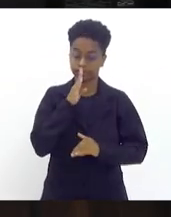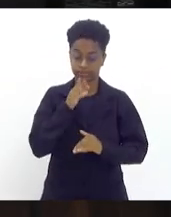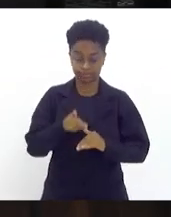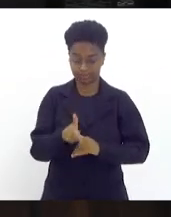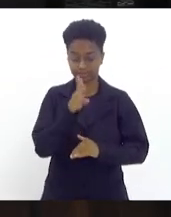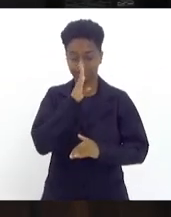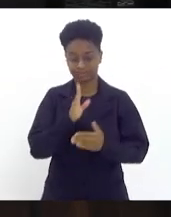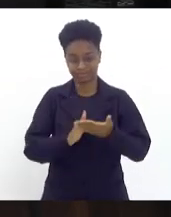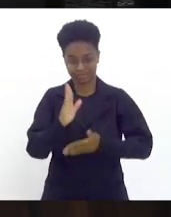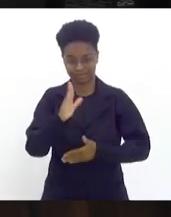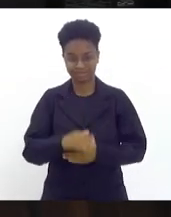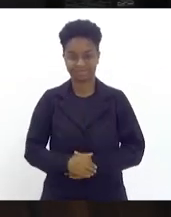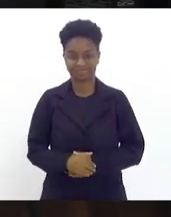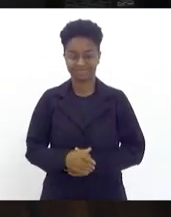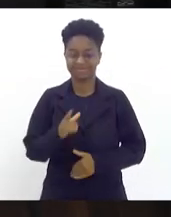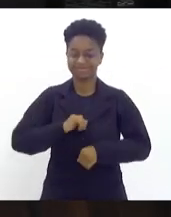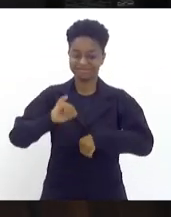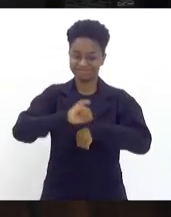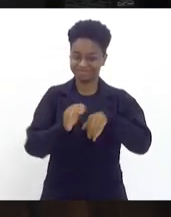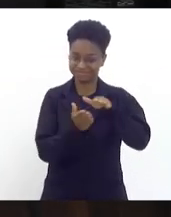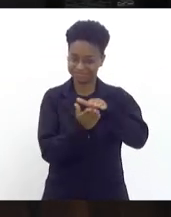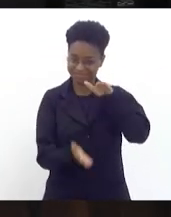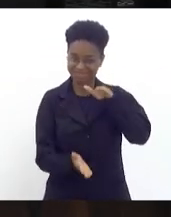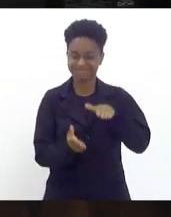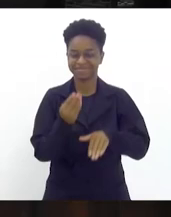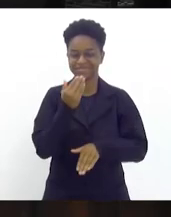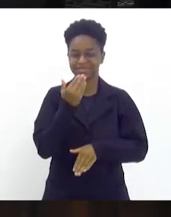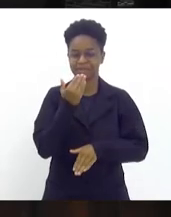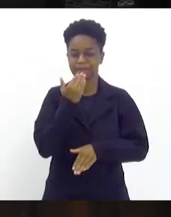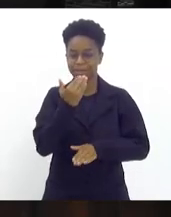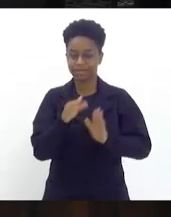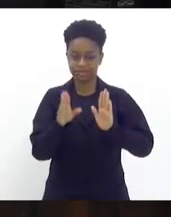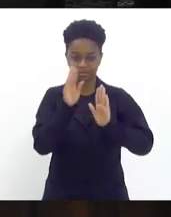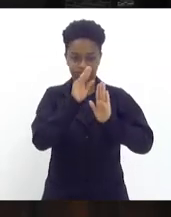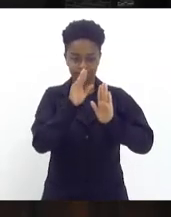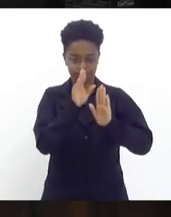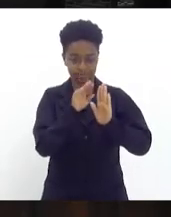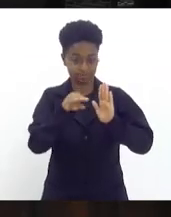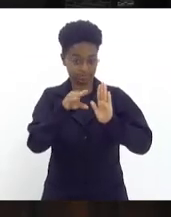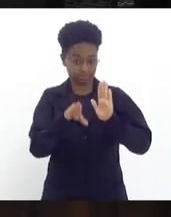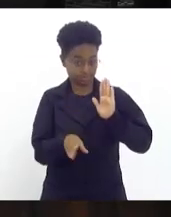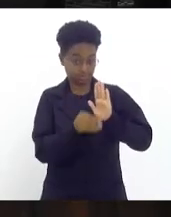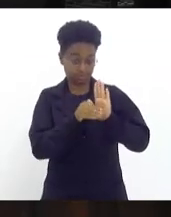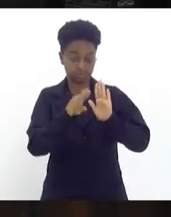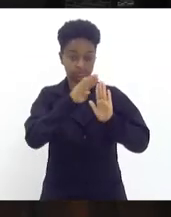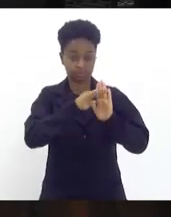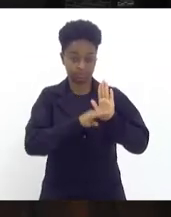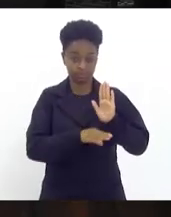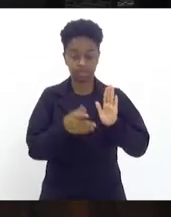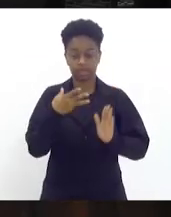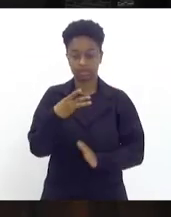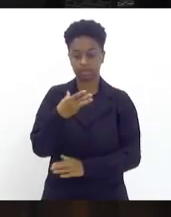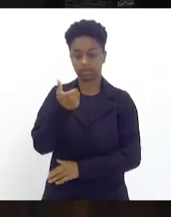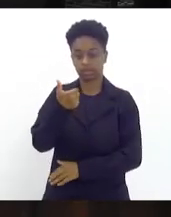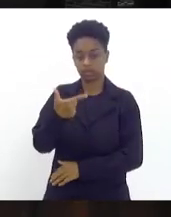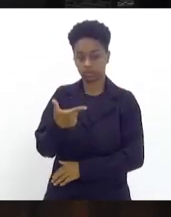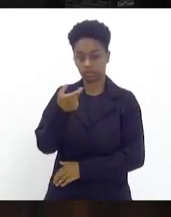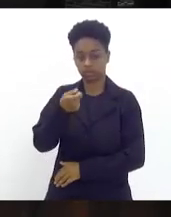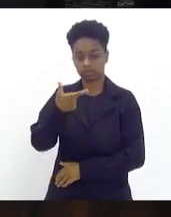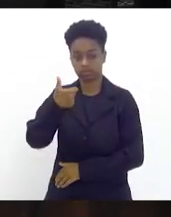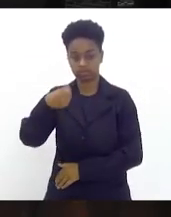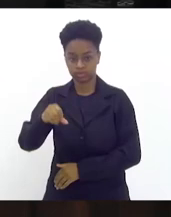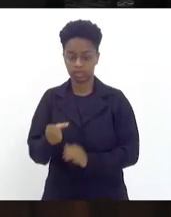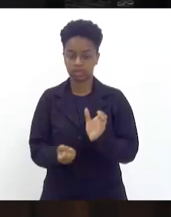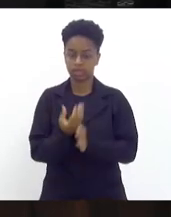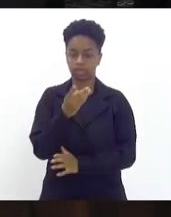aprovado a sobremesa requerimento de inclusão Nord do dia do projeto 312/2019 de autoria